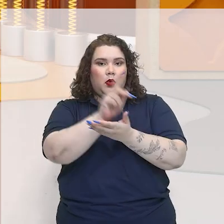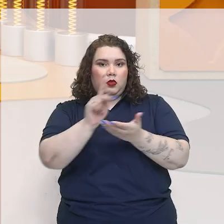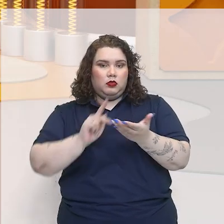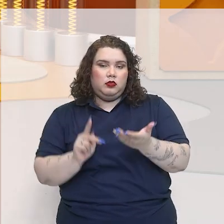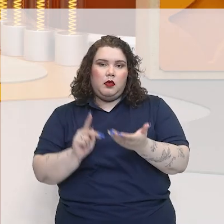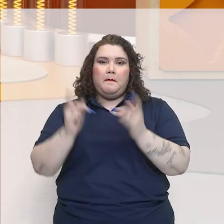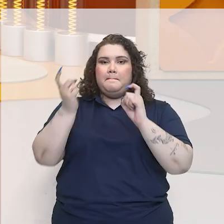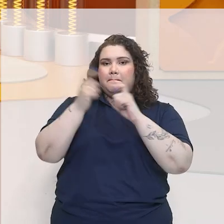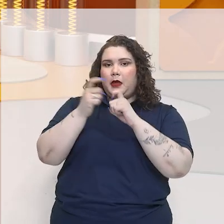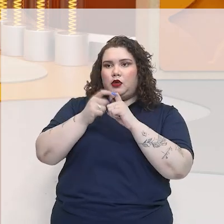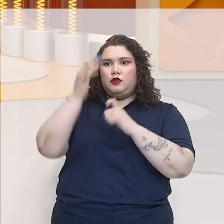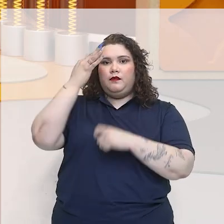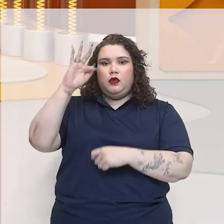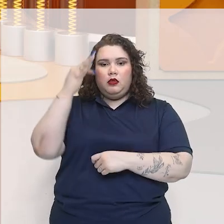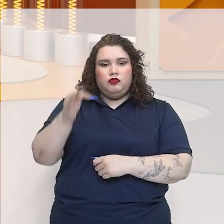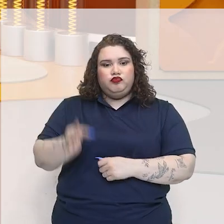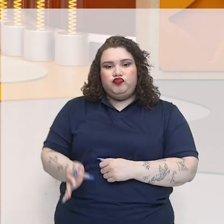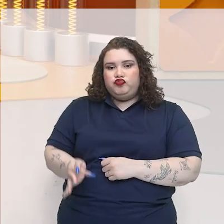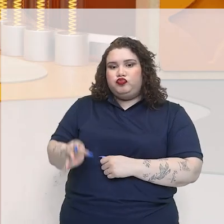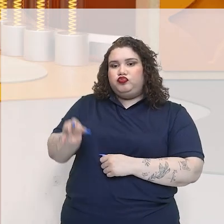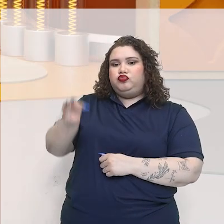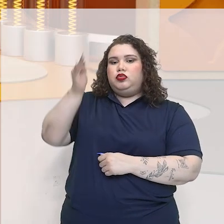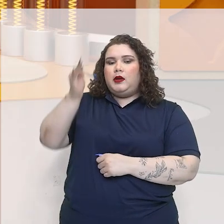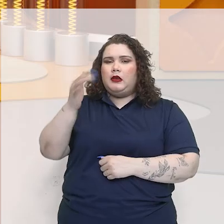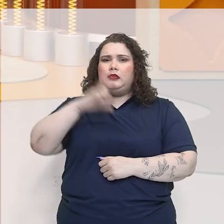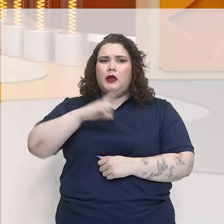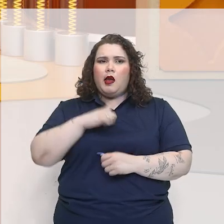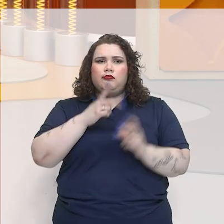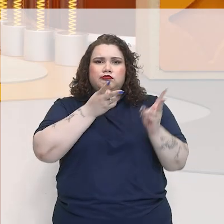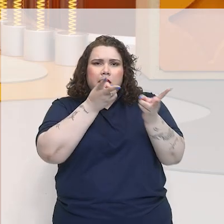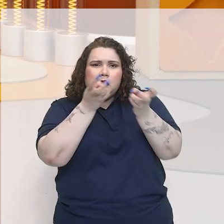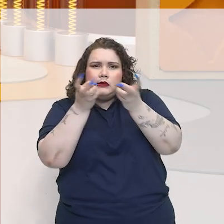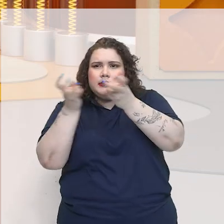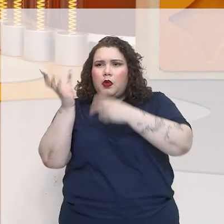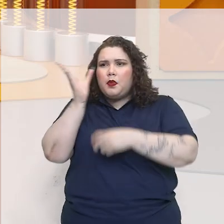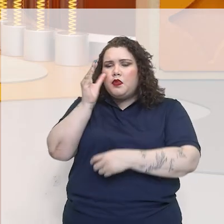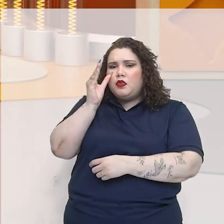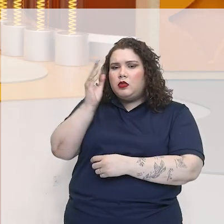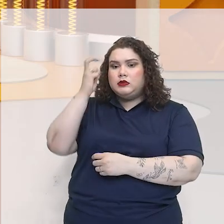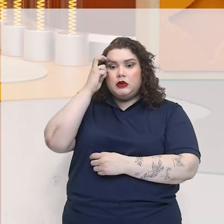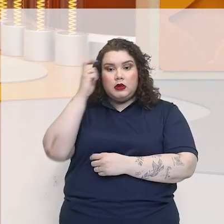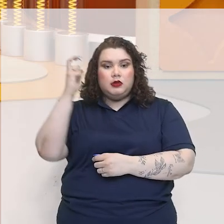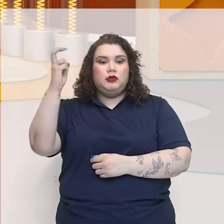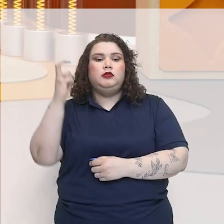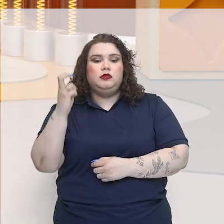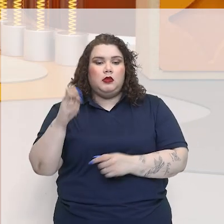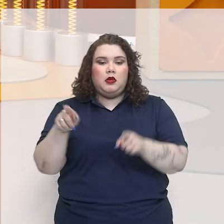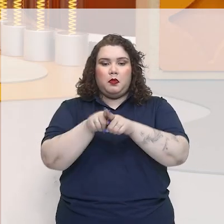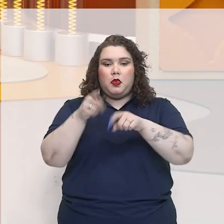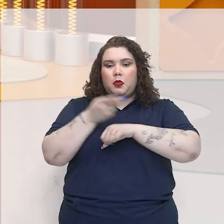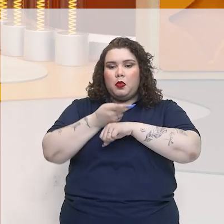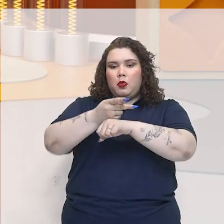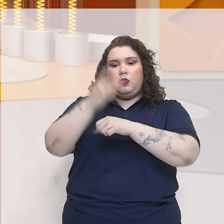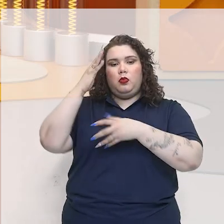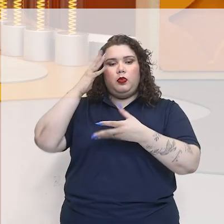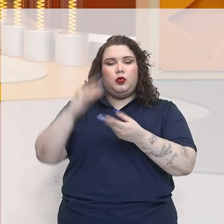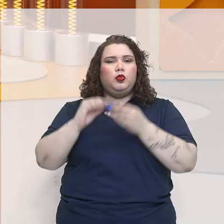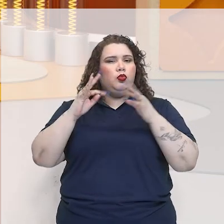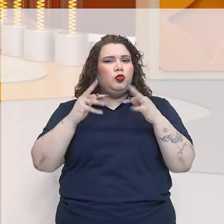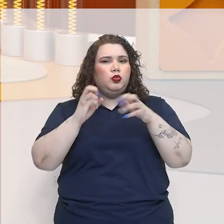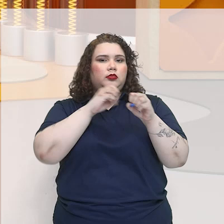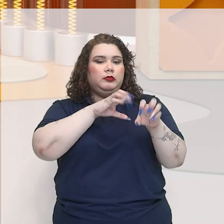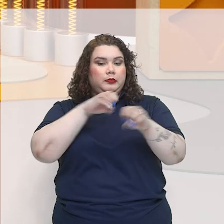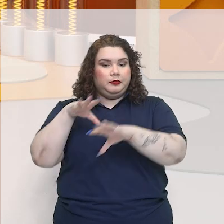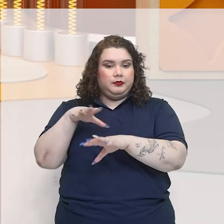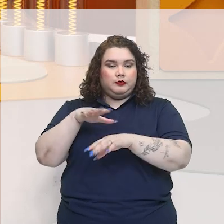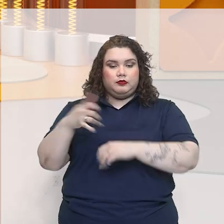Médico, filósofo, desde a infância revelou-se inteligente e observador e procurava compreender tudo o que lhe